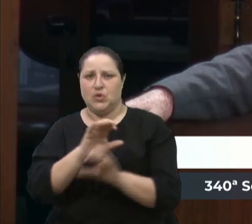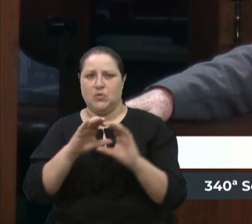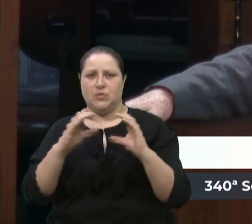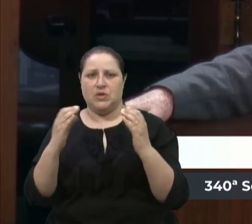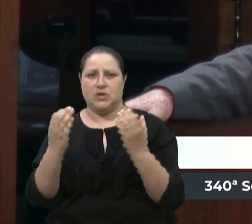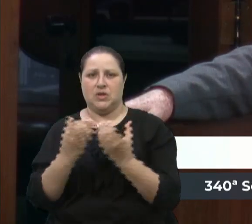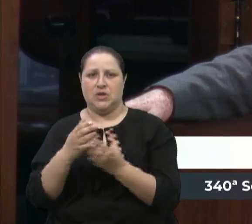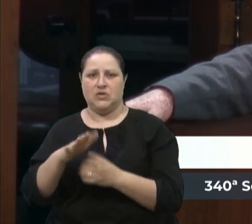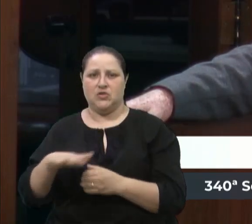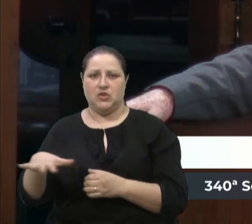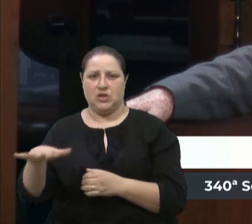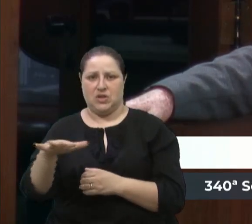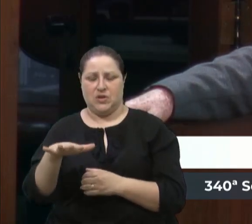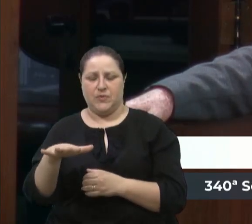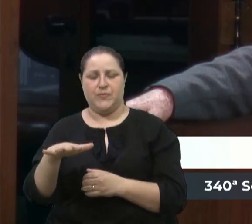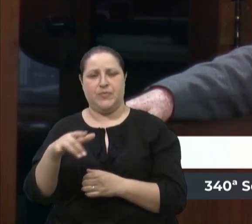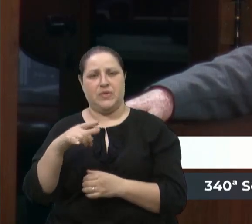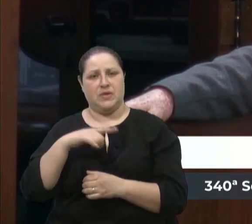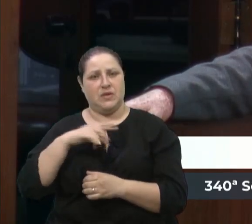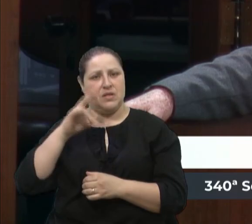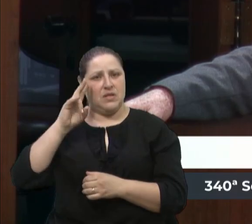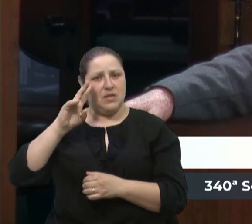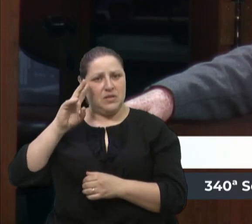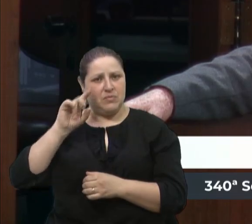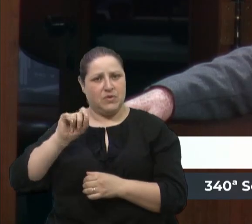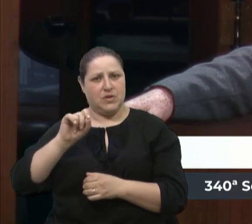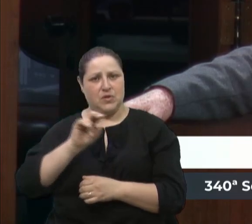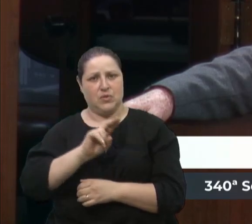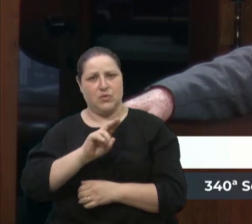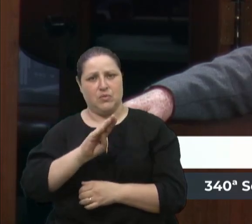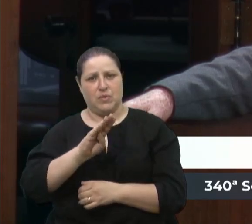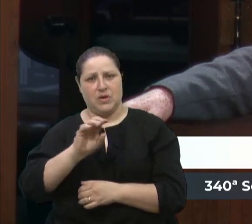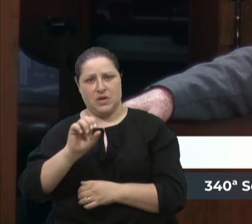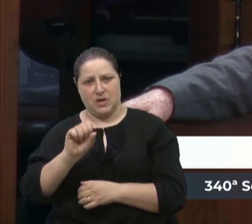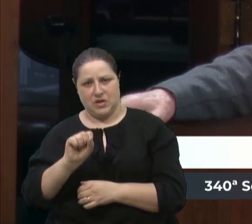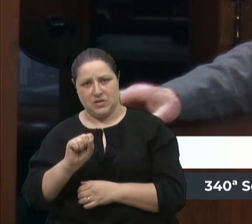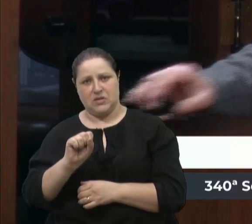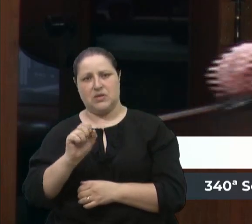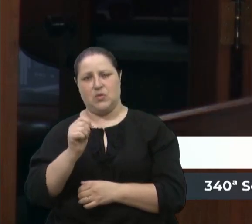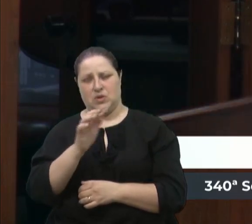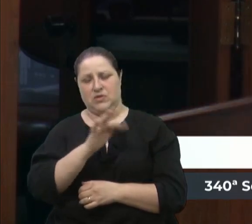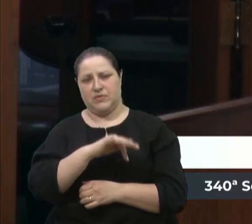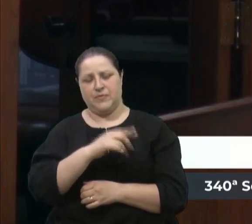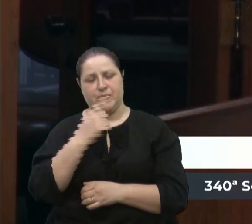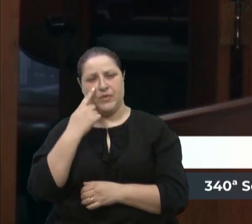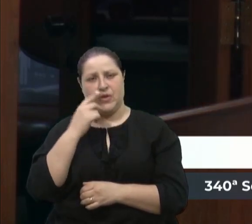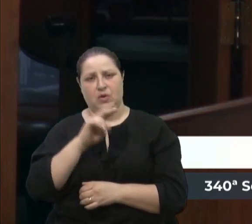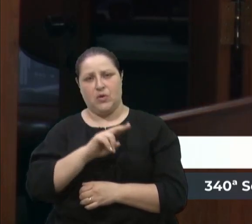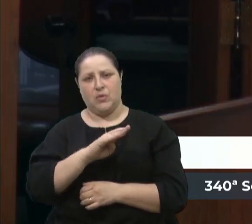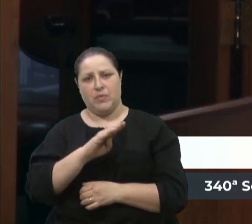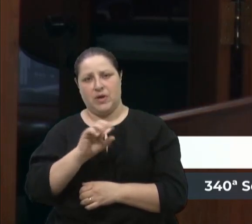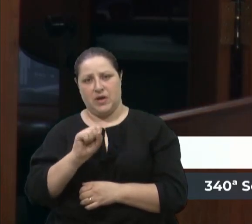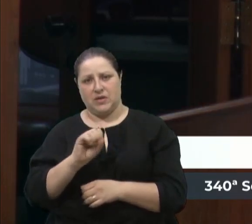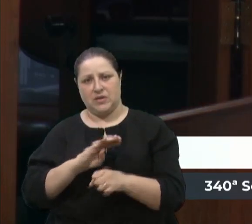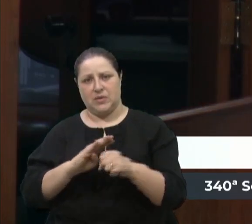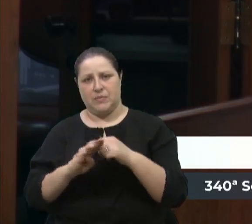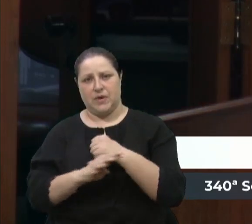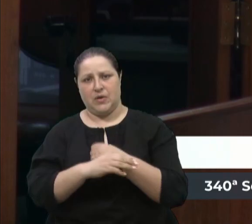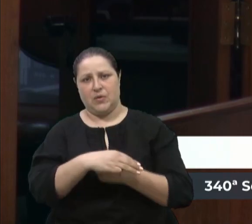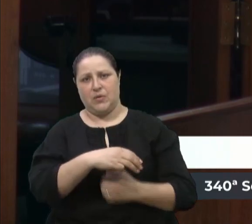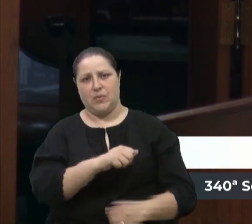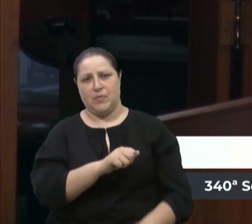todo. Então, fica esse lembrete, a UBS, para concluir, a UBS do Mariani começa a